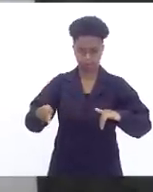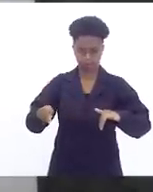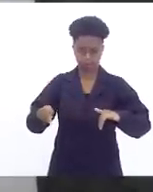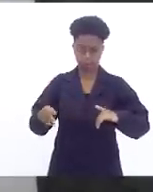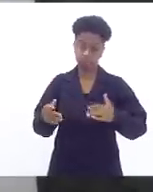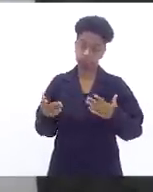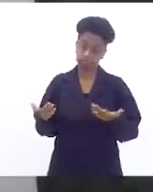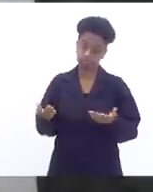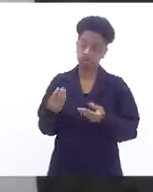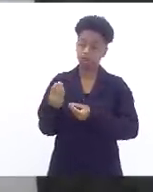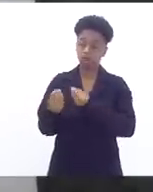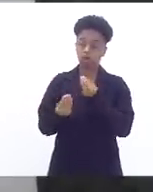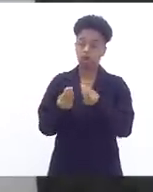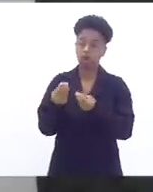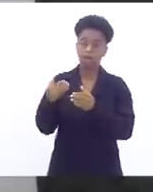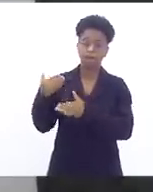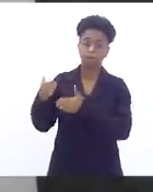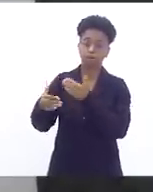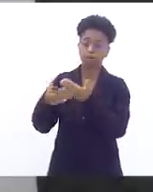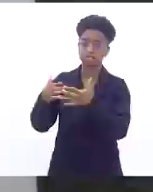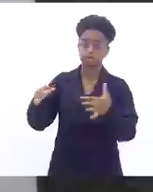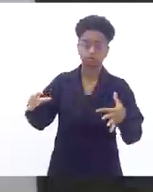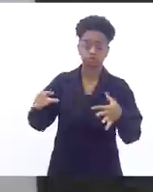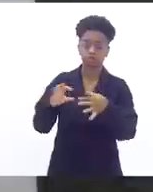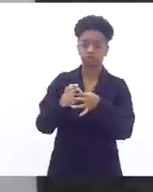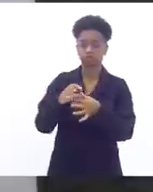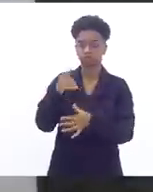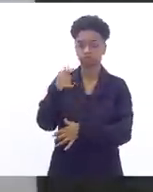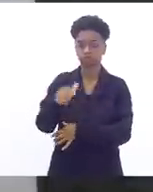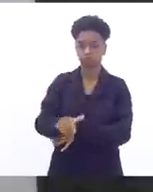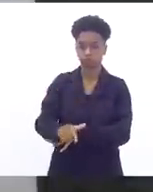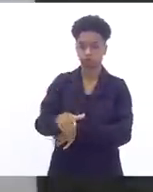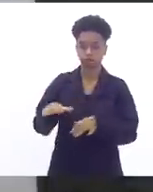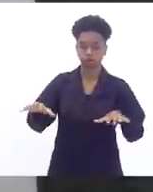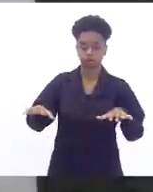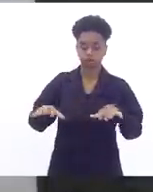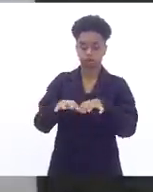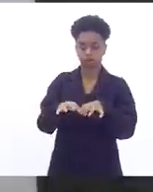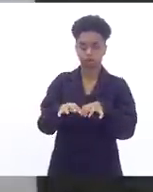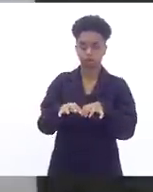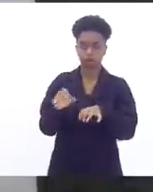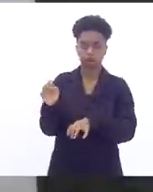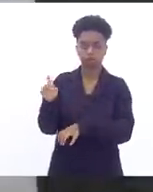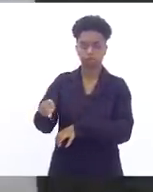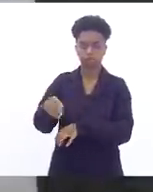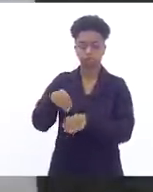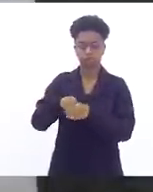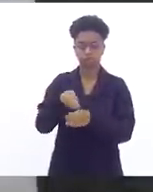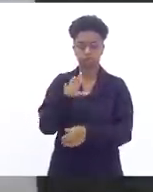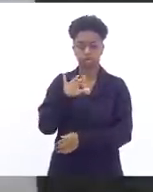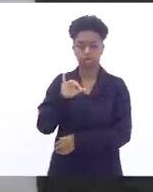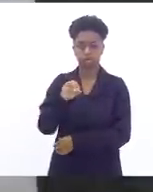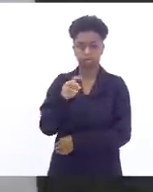Como está o processo de centralização das aposentadorias no rio Previdência